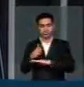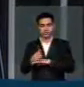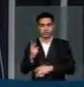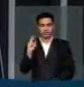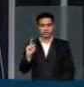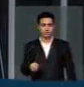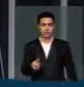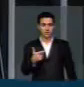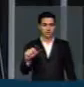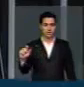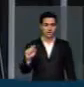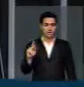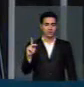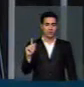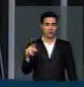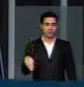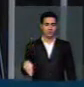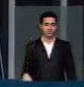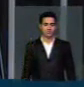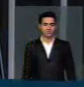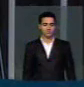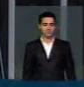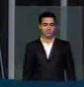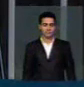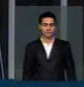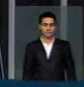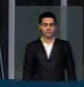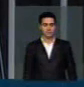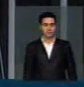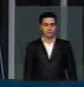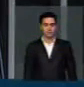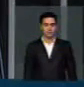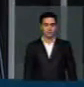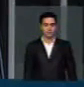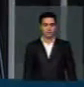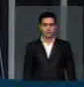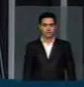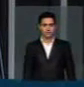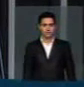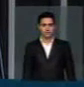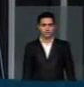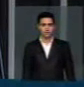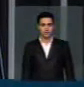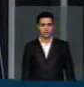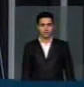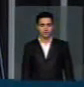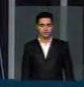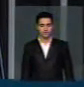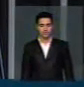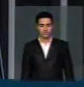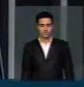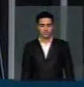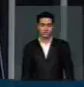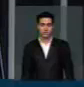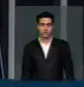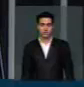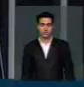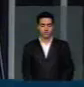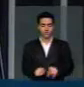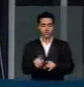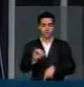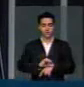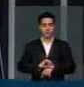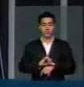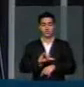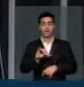2.100 quilômetros. No dia 3 de julho, participei da inauguração do Centro de Cirurgia Oftalmológica do Hospital de